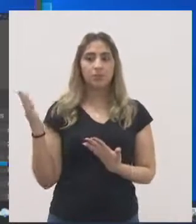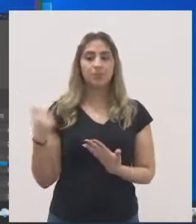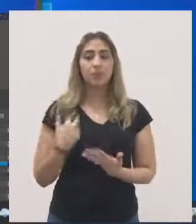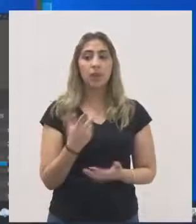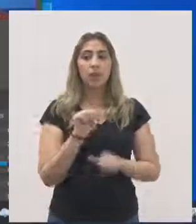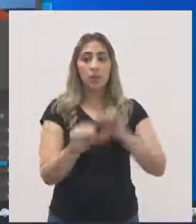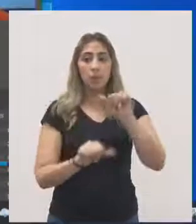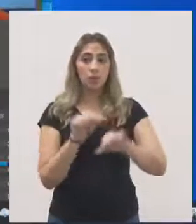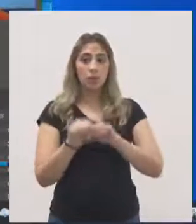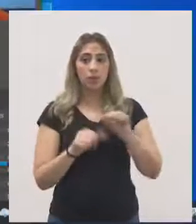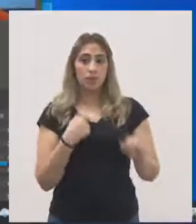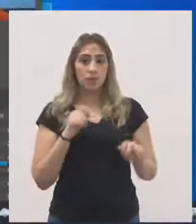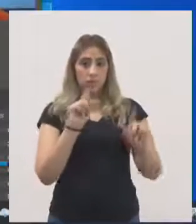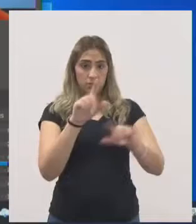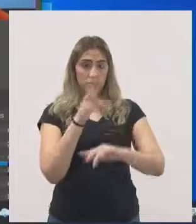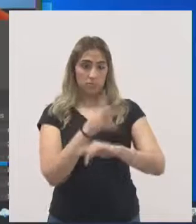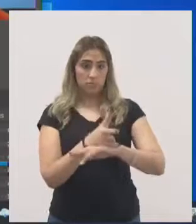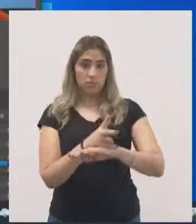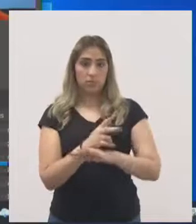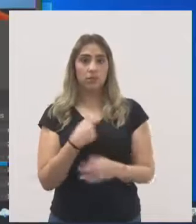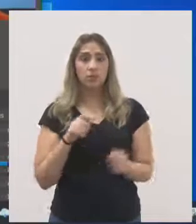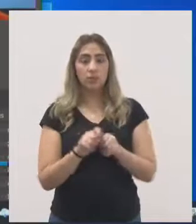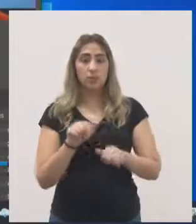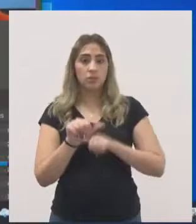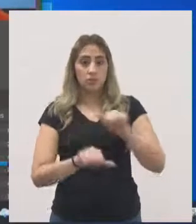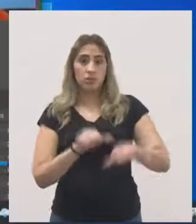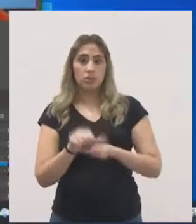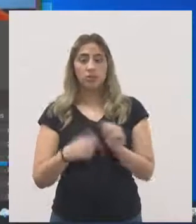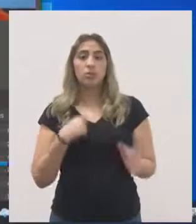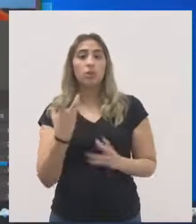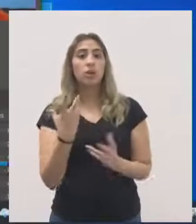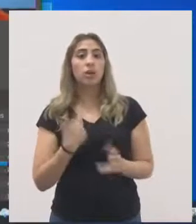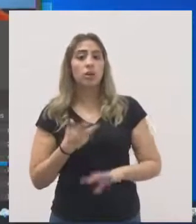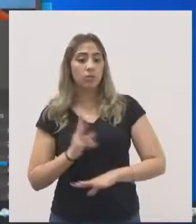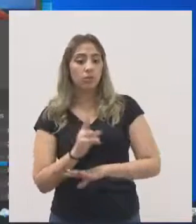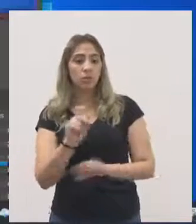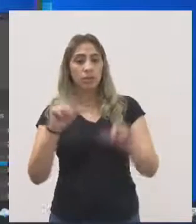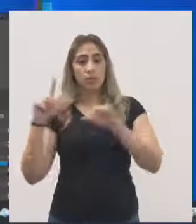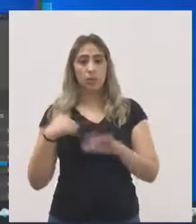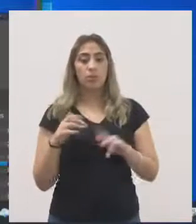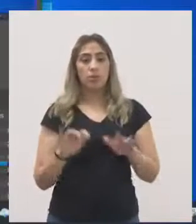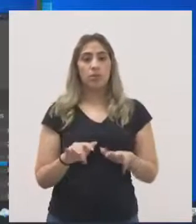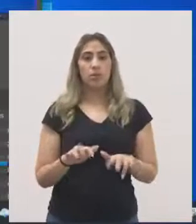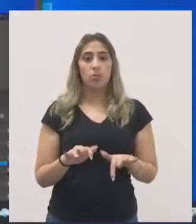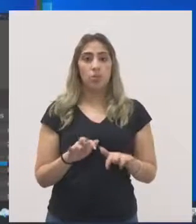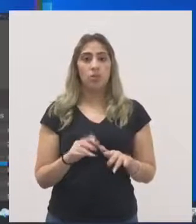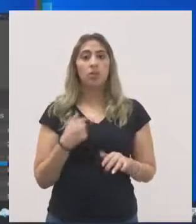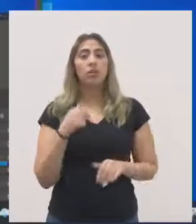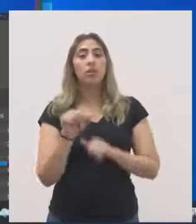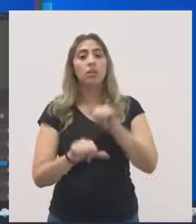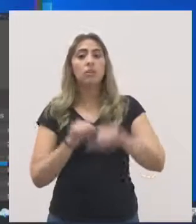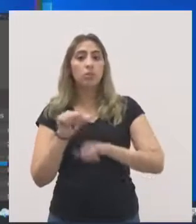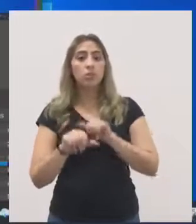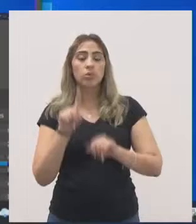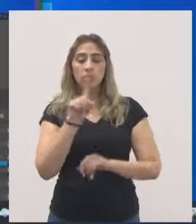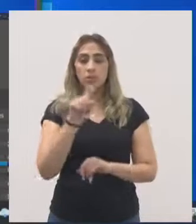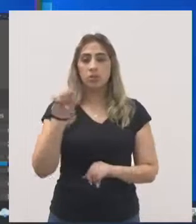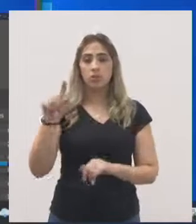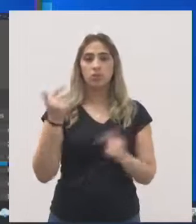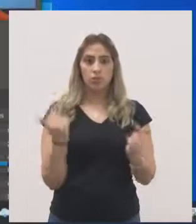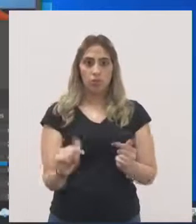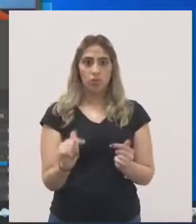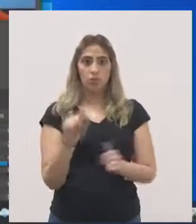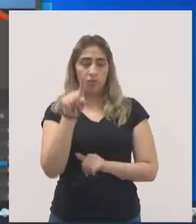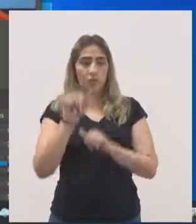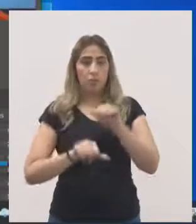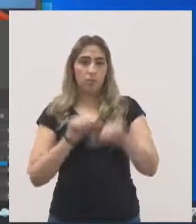para minha webcam, eu faço a mudança. Quando eu quero colocar a tela do meu computador, eu venho e clico de novo, ele vai mudando. Então você